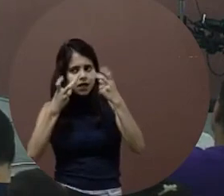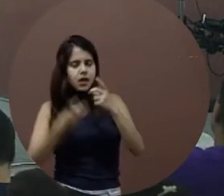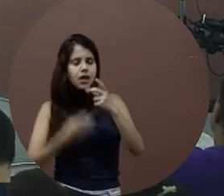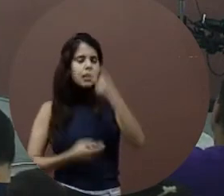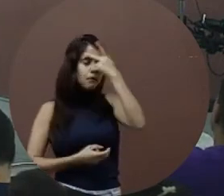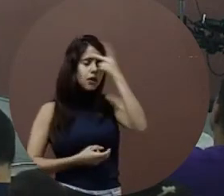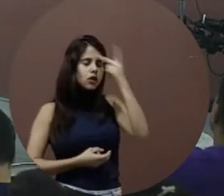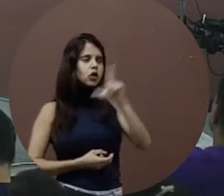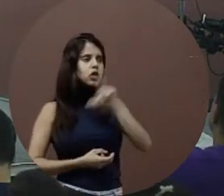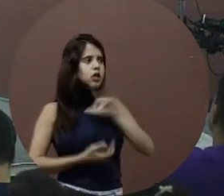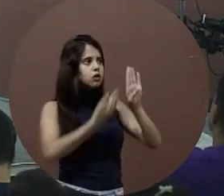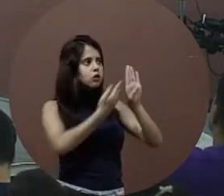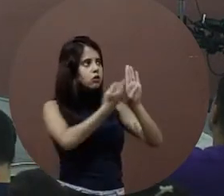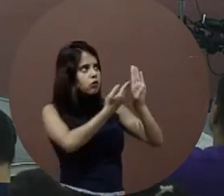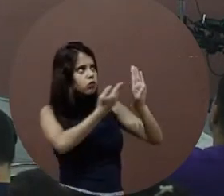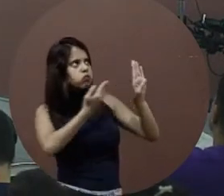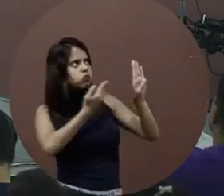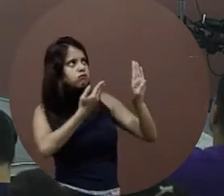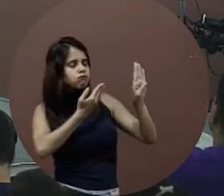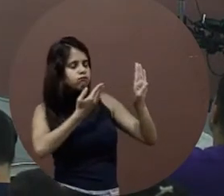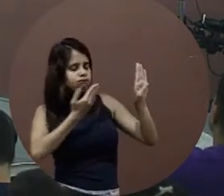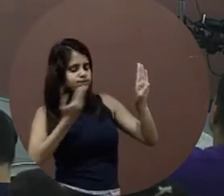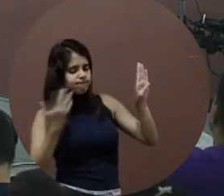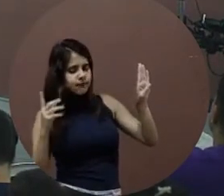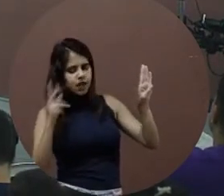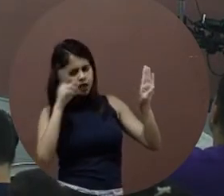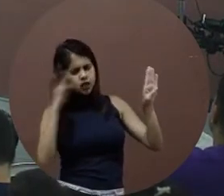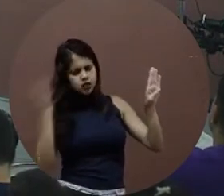graça, puxa ele para perto da graça.